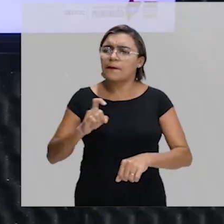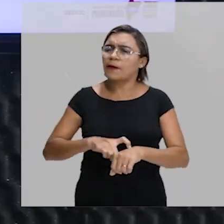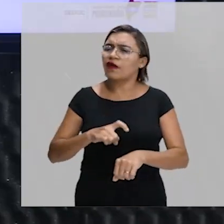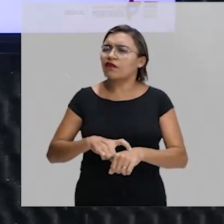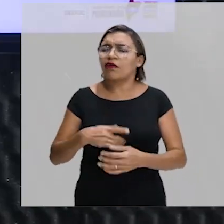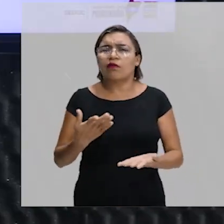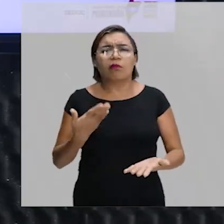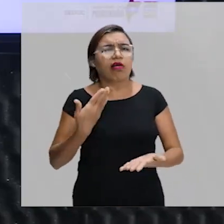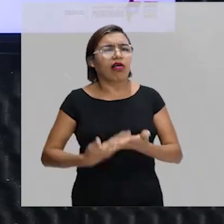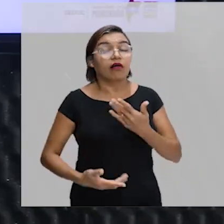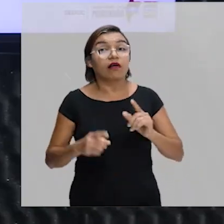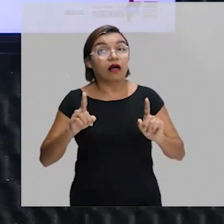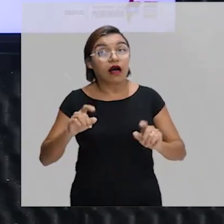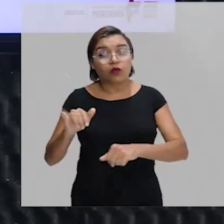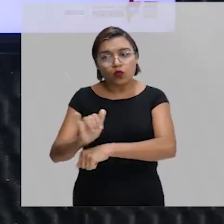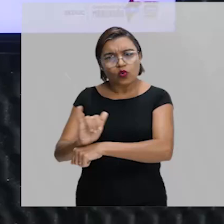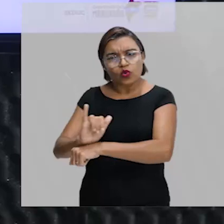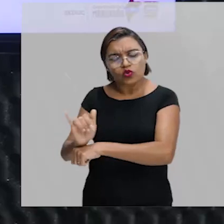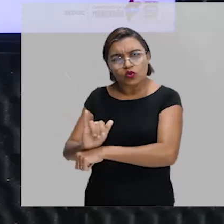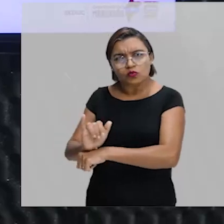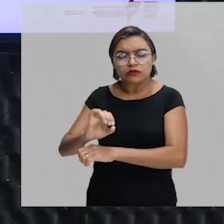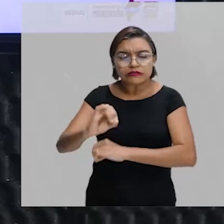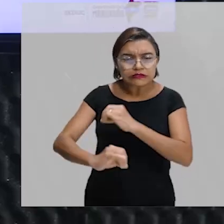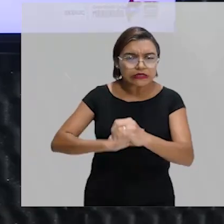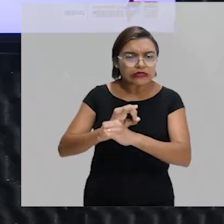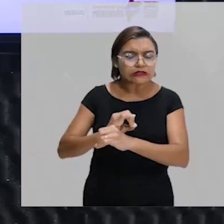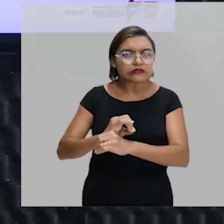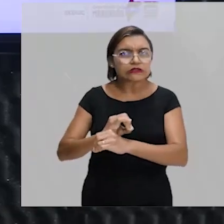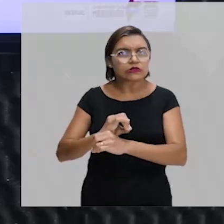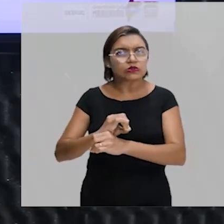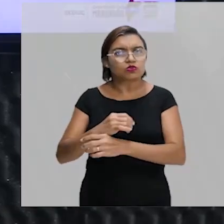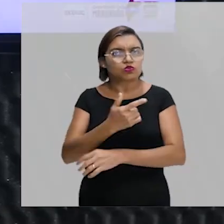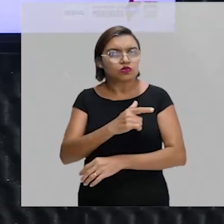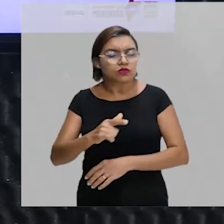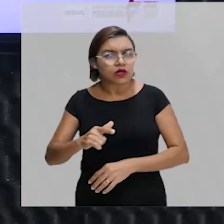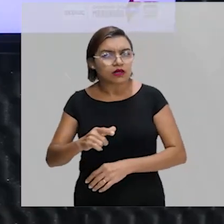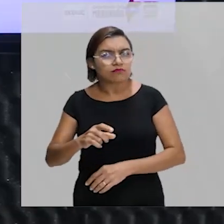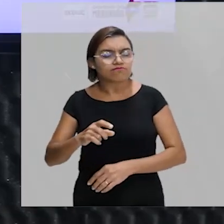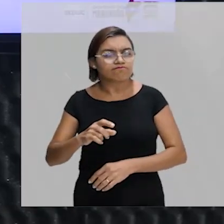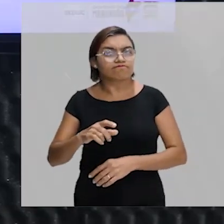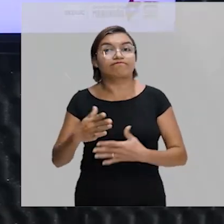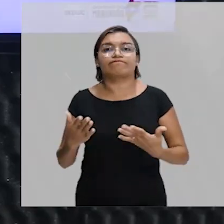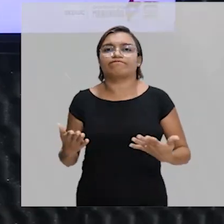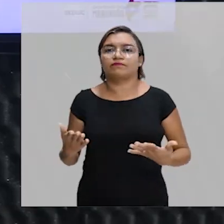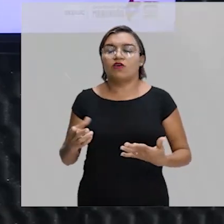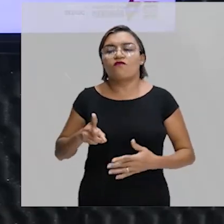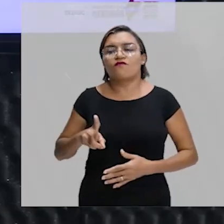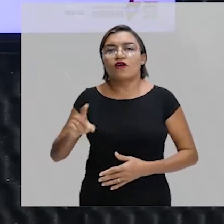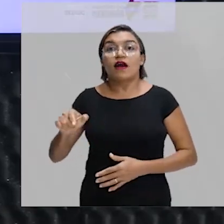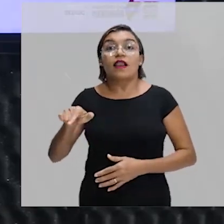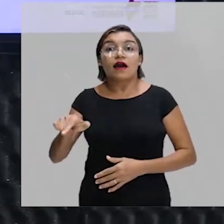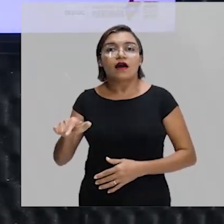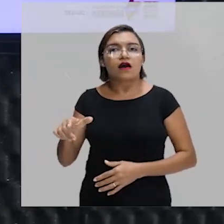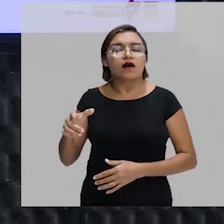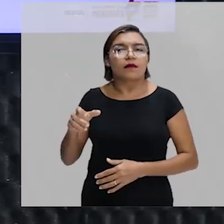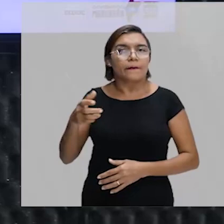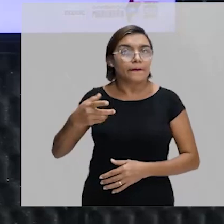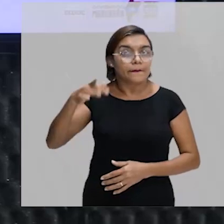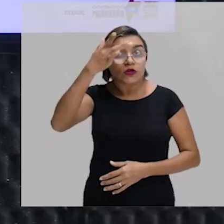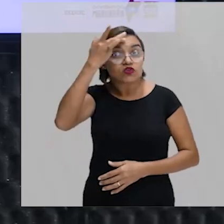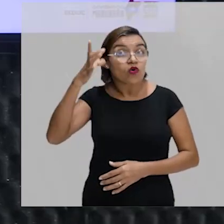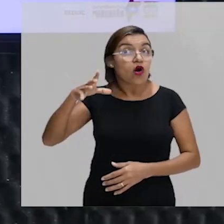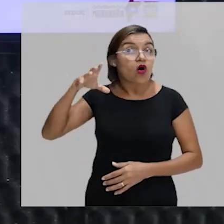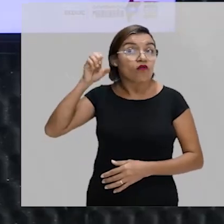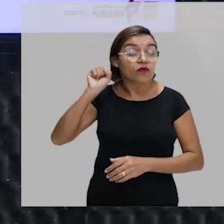assistir no YouTube, não estava sem internet, não está em casa para assistir televisão? Lá no radinho, liga lá no